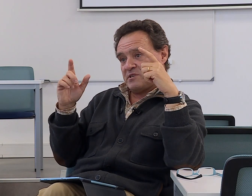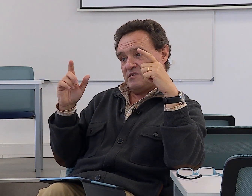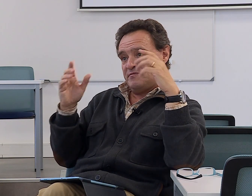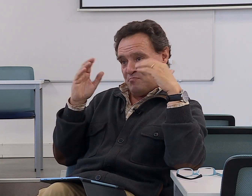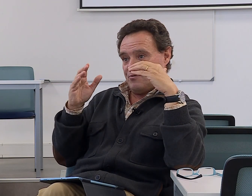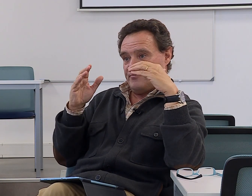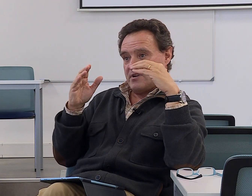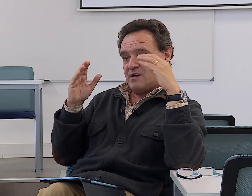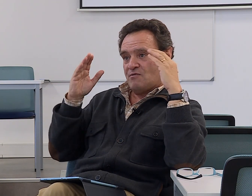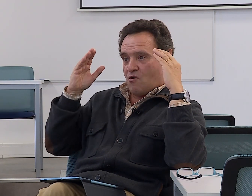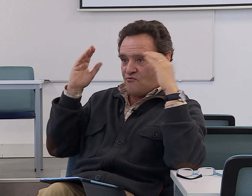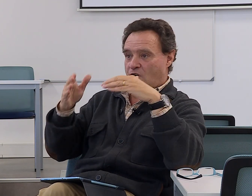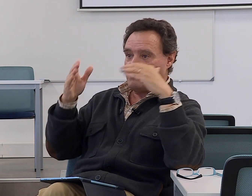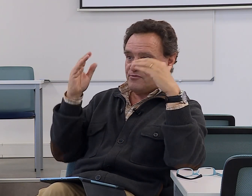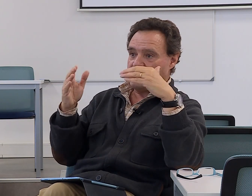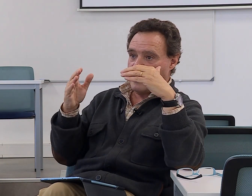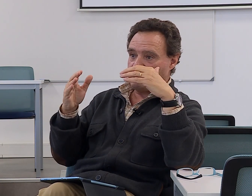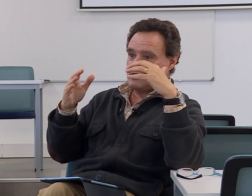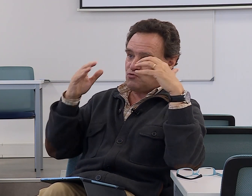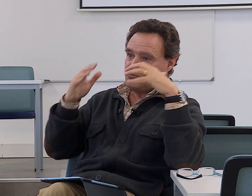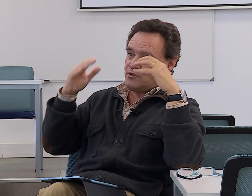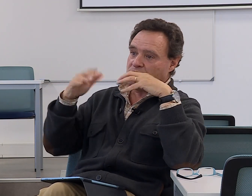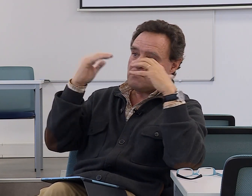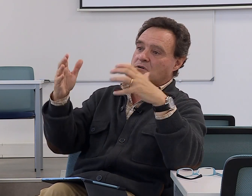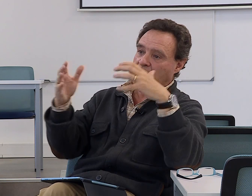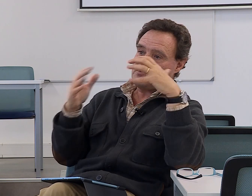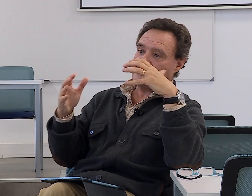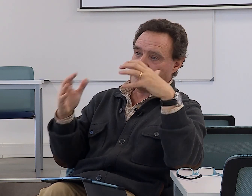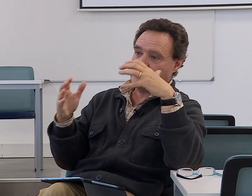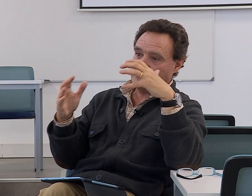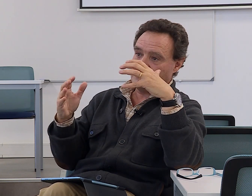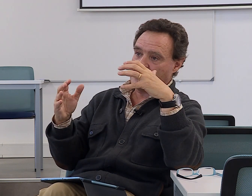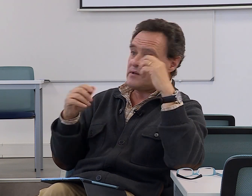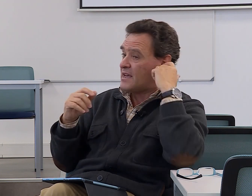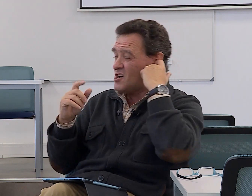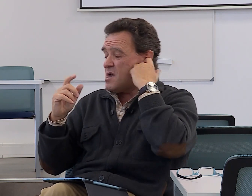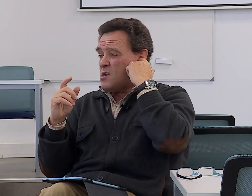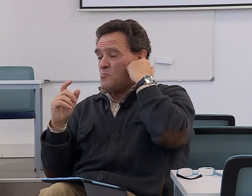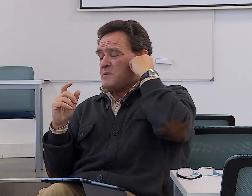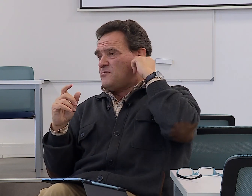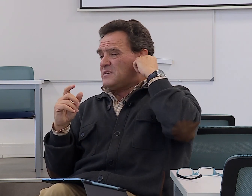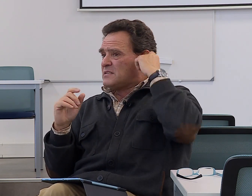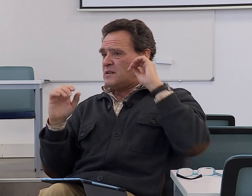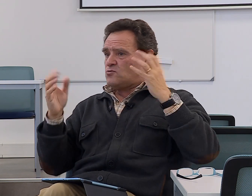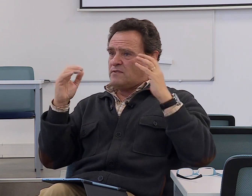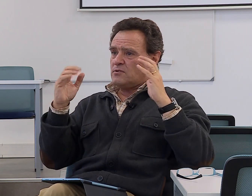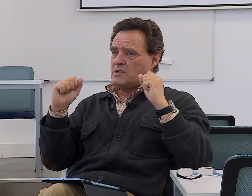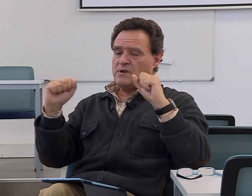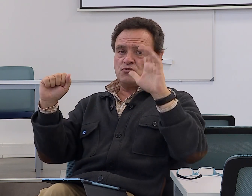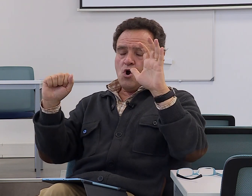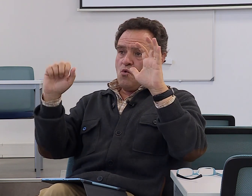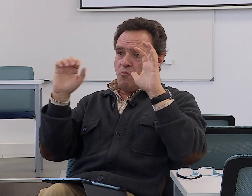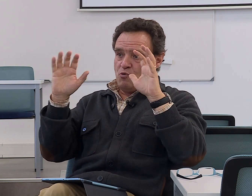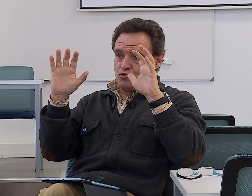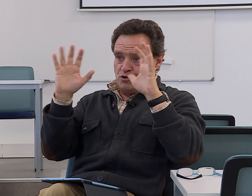é dispersivo, pelo contrário, é o foco do cuidado. Porque tudo isto concorre para o exercício do cuidado. Aliás, eu para mim fiz essa leitura, voltando